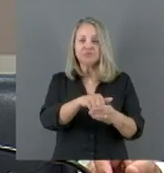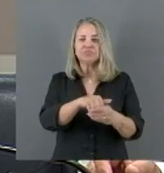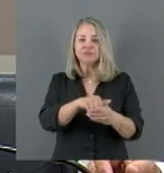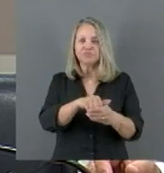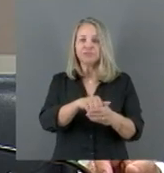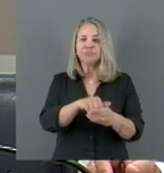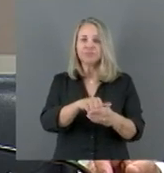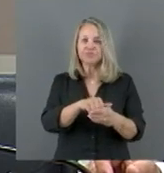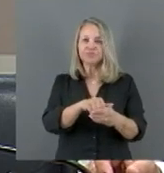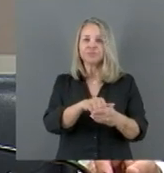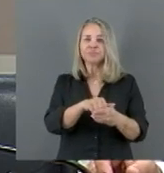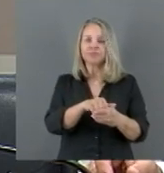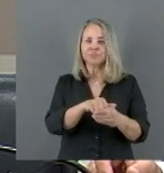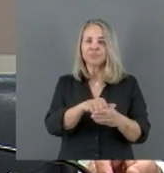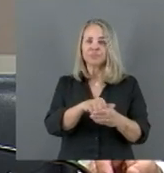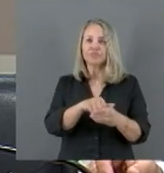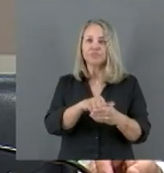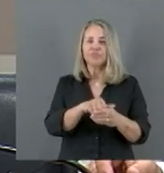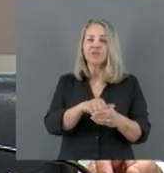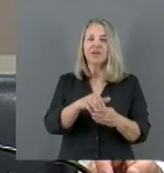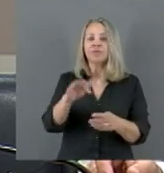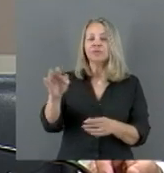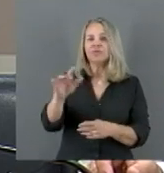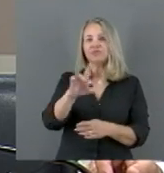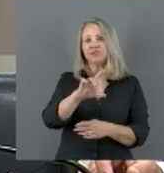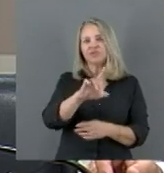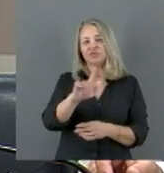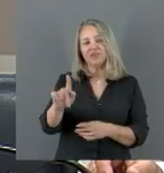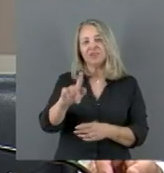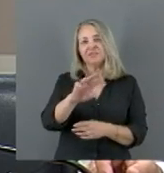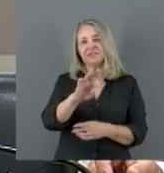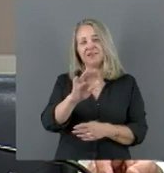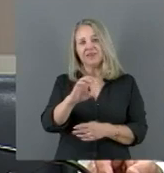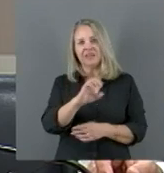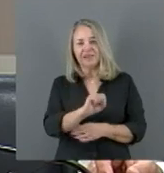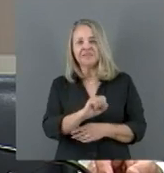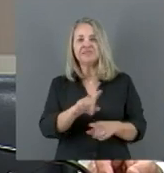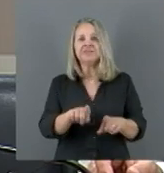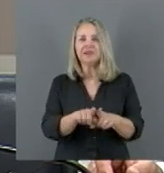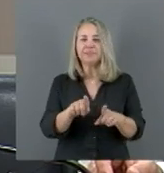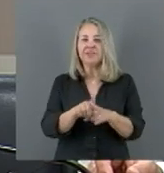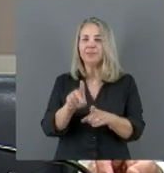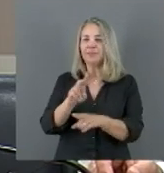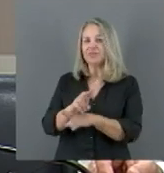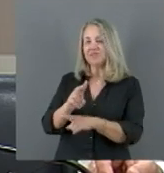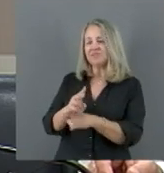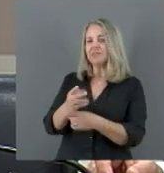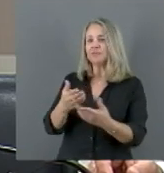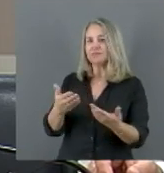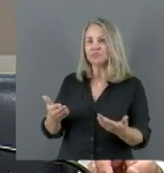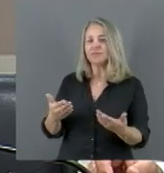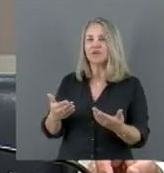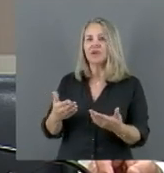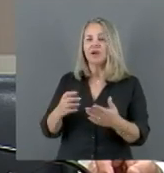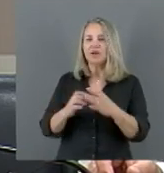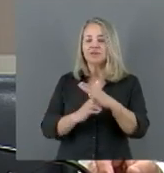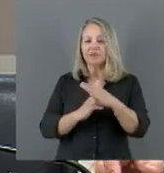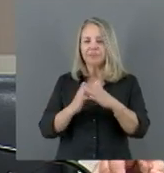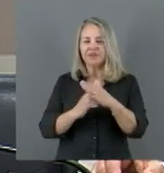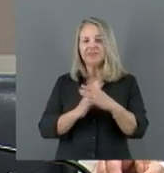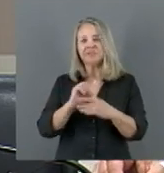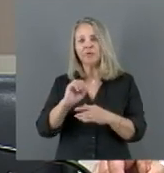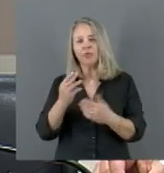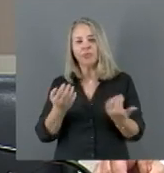de Serviço e da contribuição previdenciária devidos pela empresa ou equiparado.